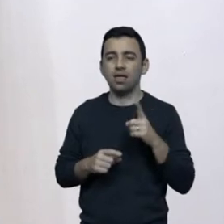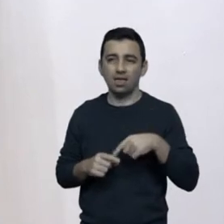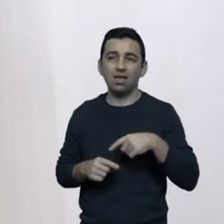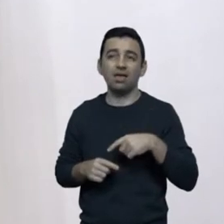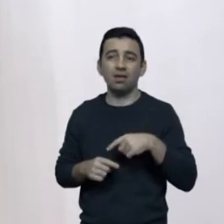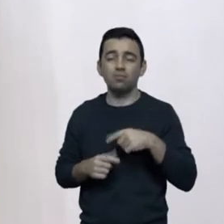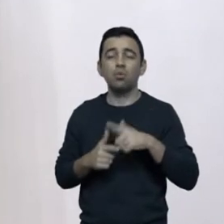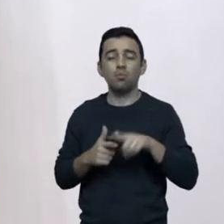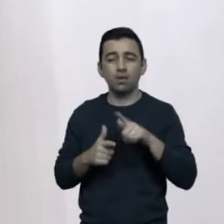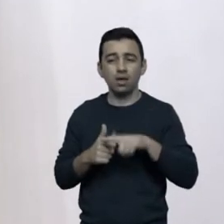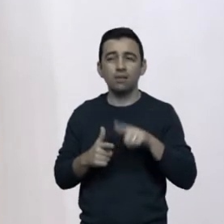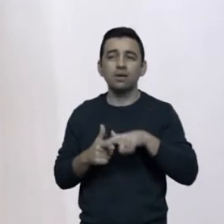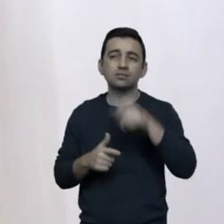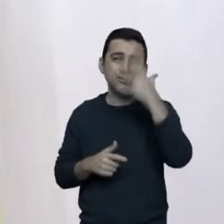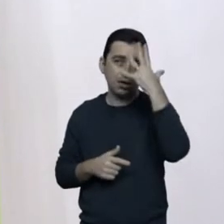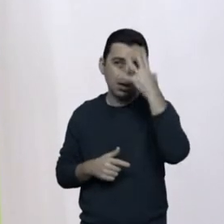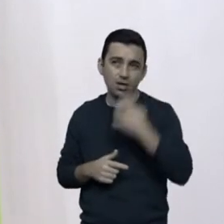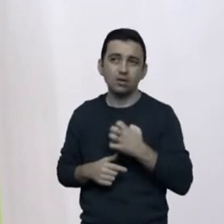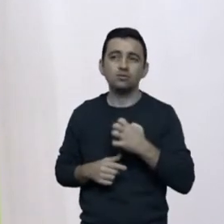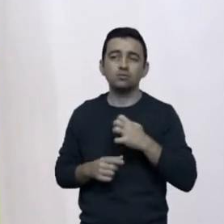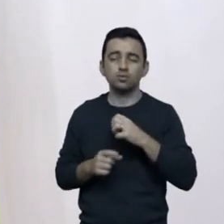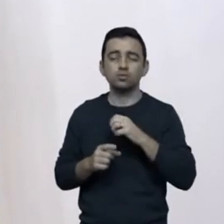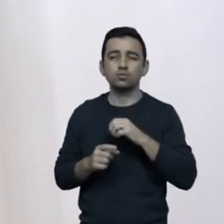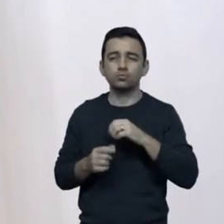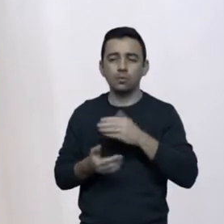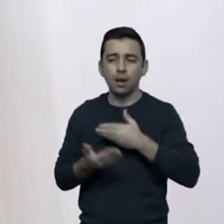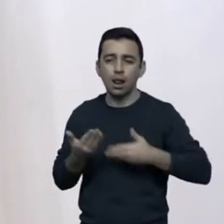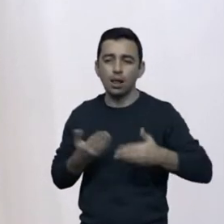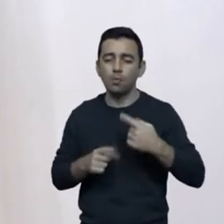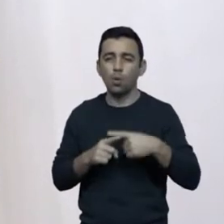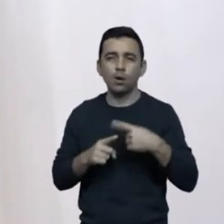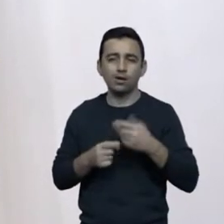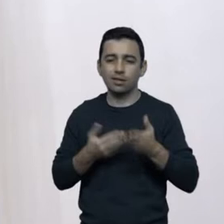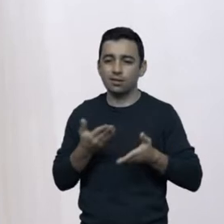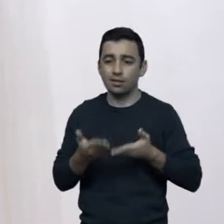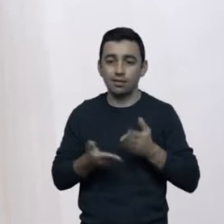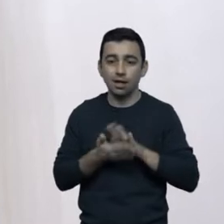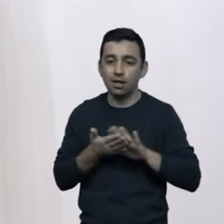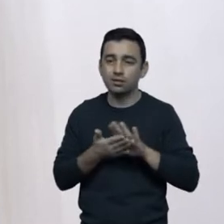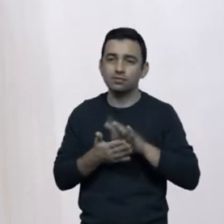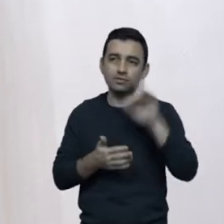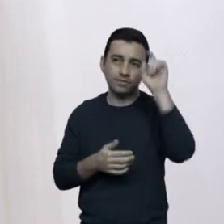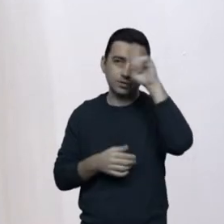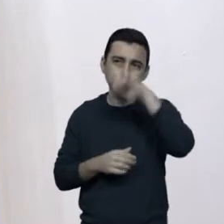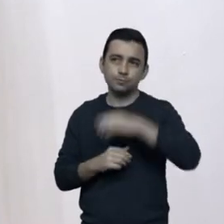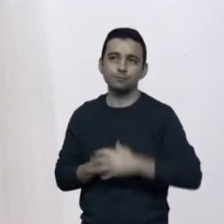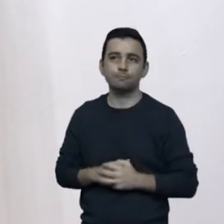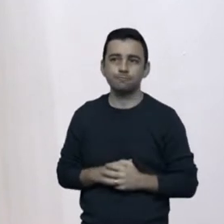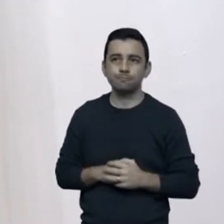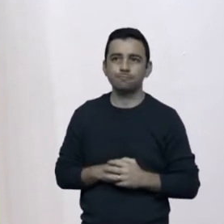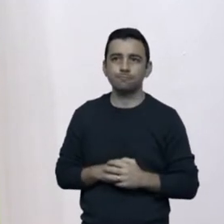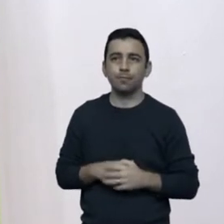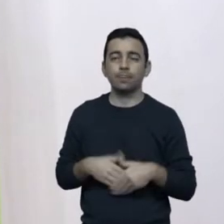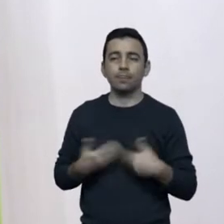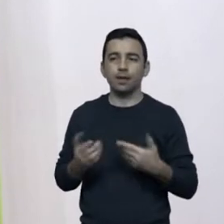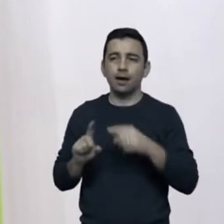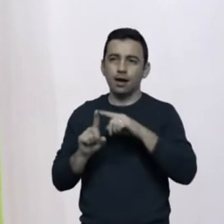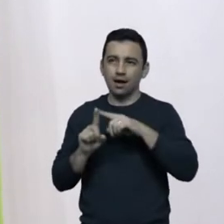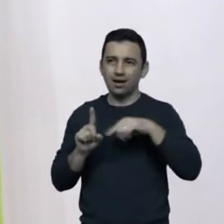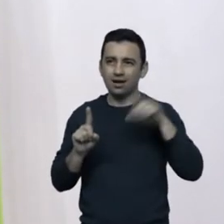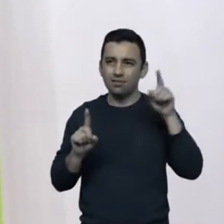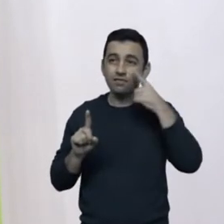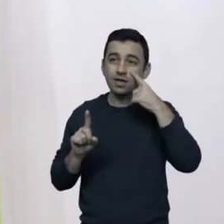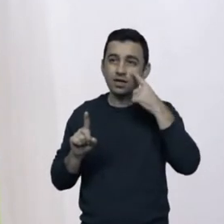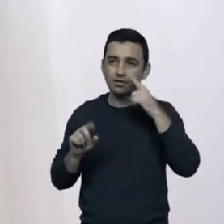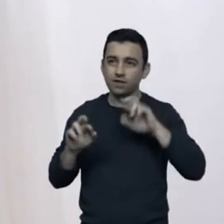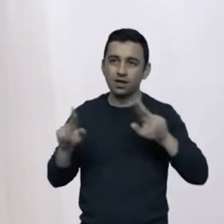também, na medida que esse paciente não consegue tratar. Vamos em frente. Aqui eu tenho um gráfico mostrando a diferença entre gêneros.